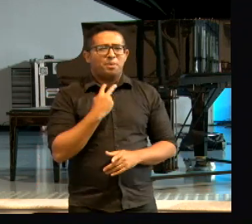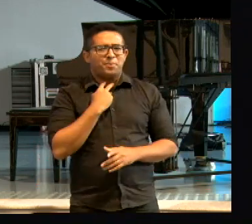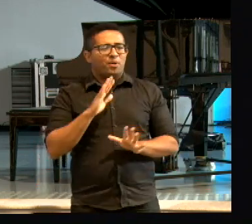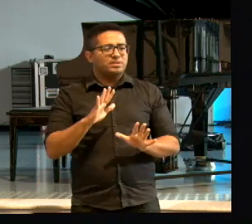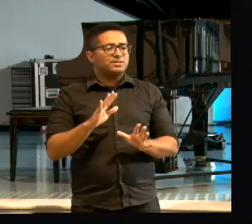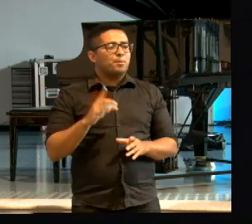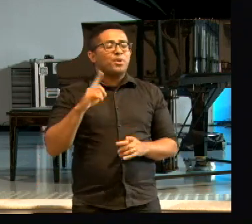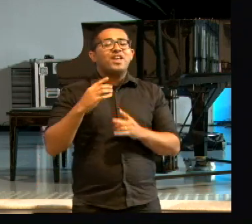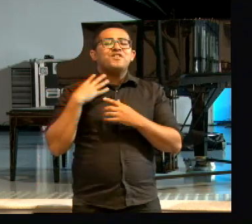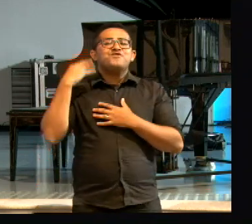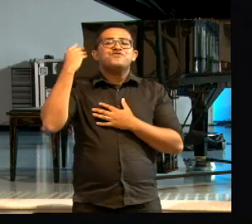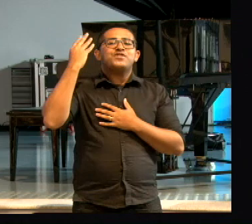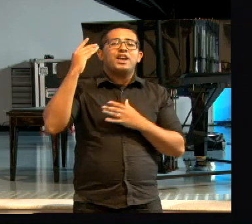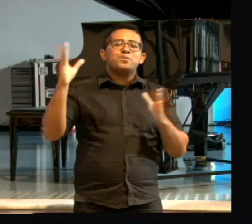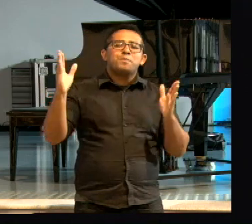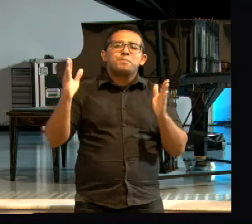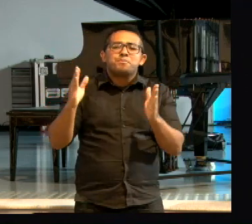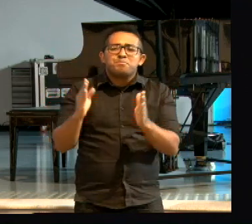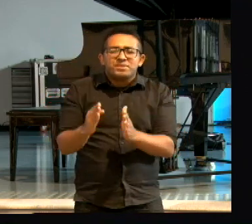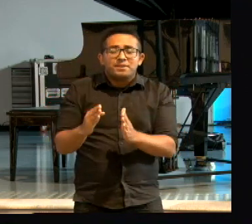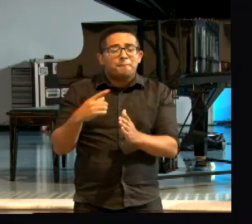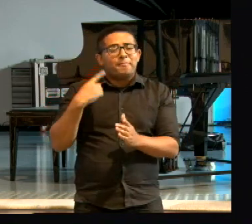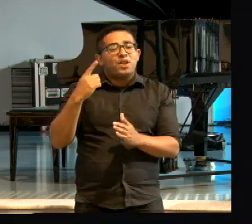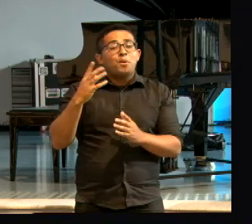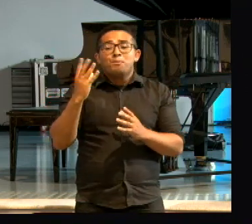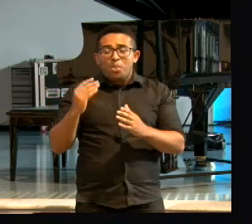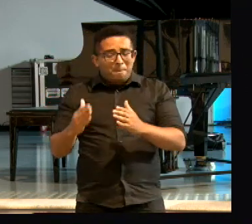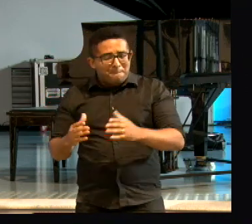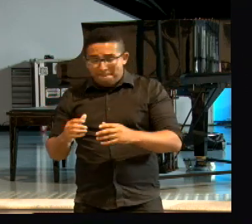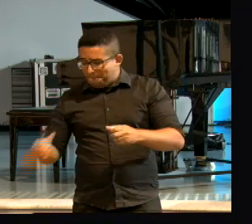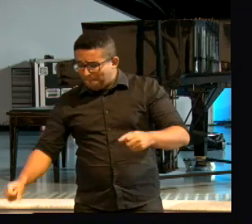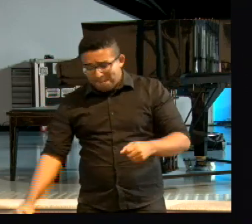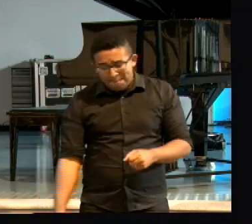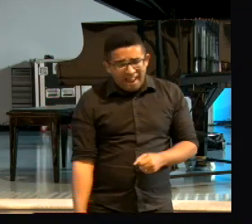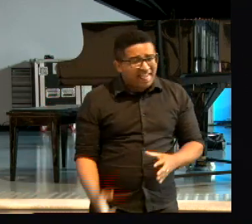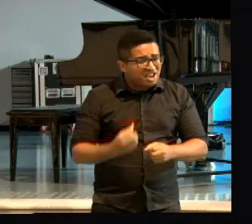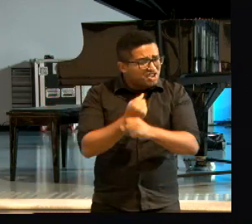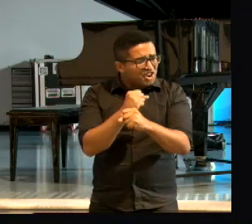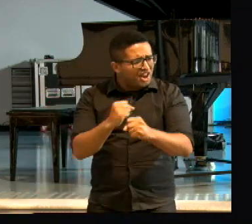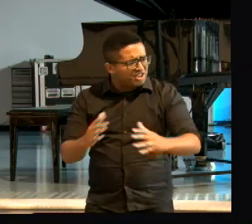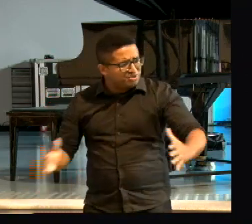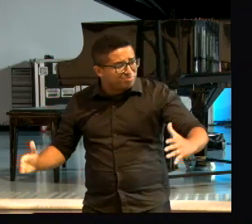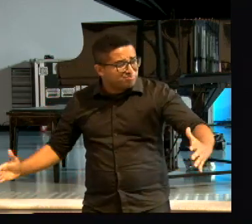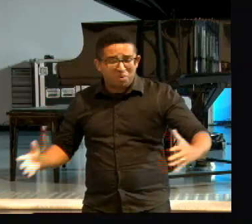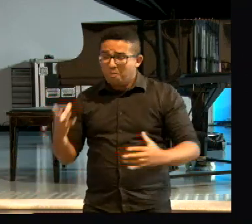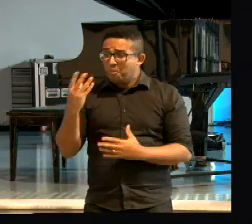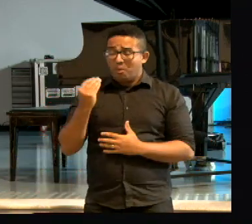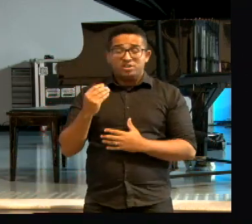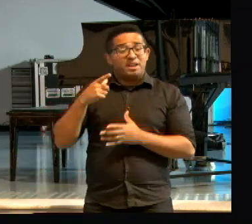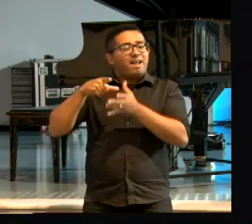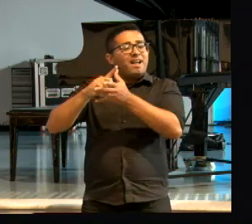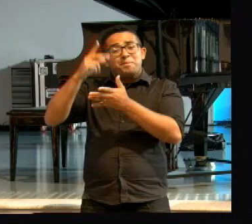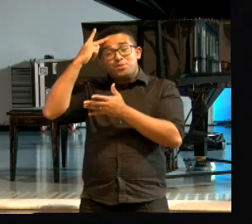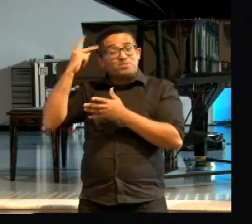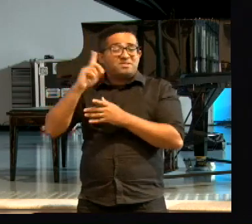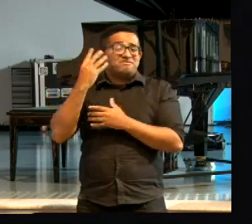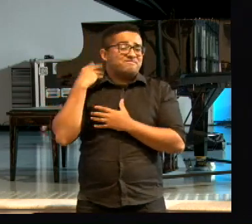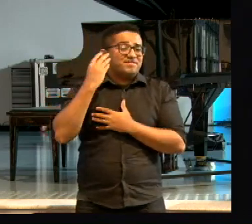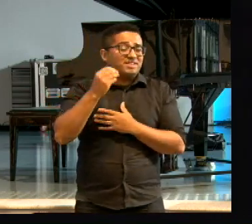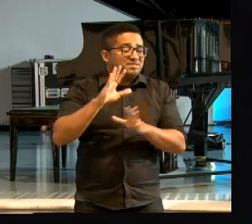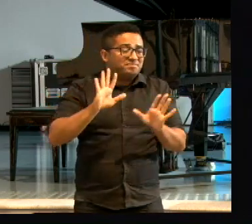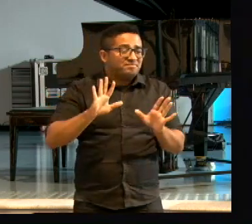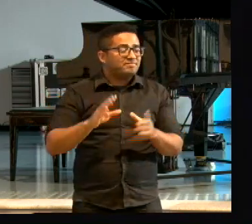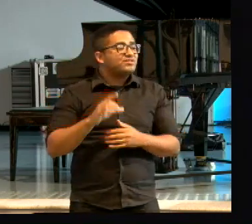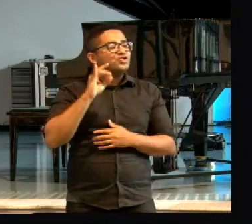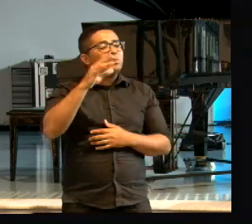viagem curta, né, alguns de nós saímos com algumas malas enormes. Antigamente, as pessoas não viajavam dessa forma. Tinha gente